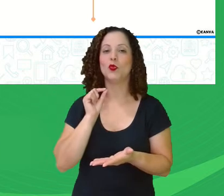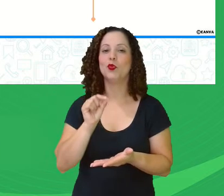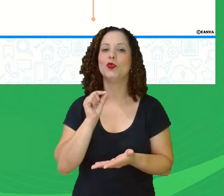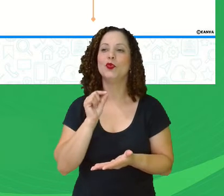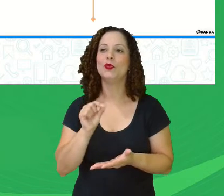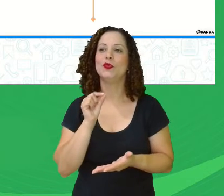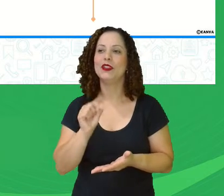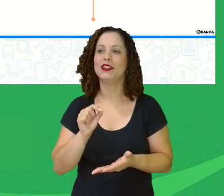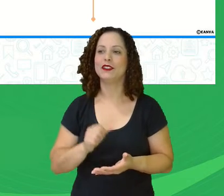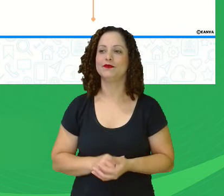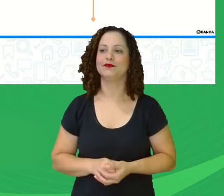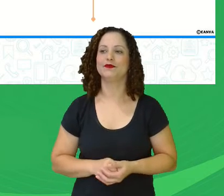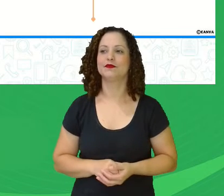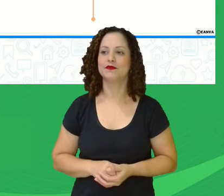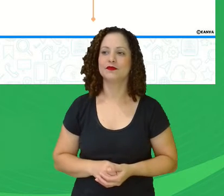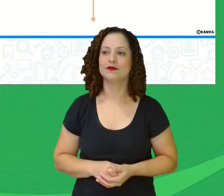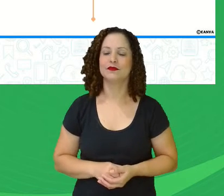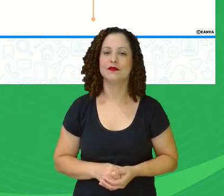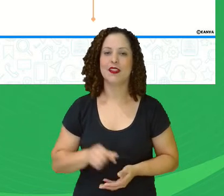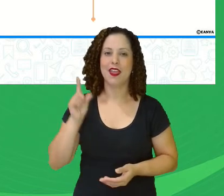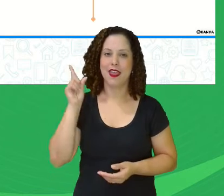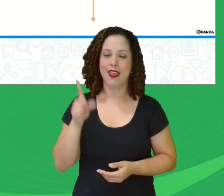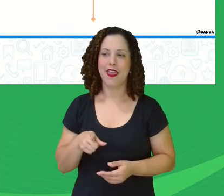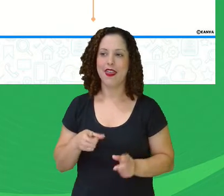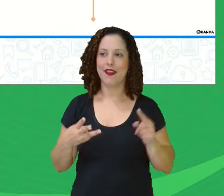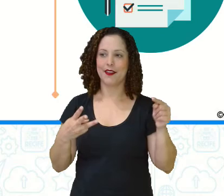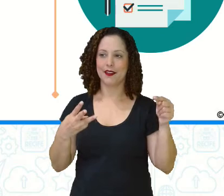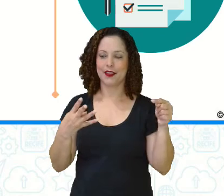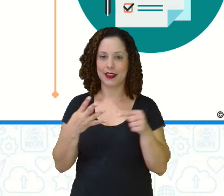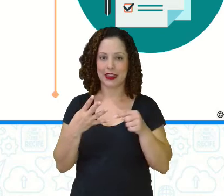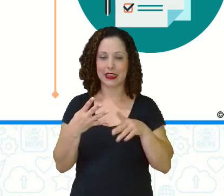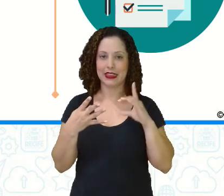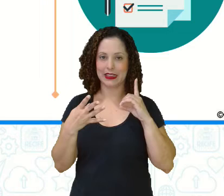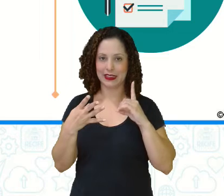Vamos nessa, senão não vai dar tempo. Vai ser a